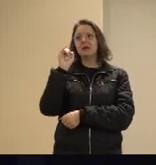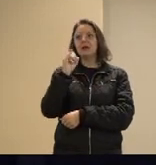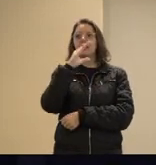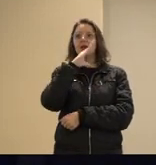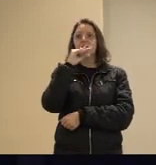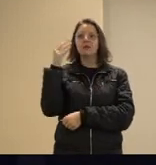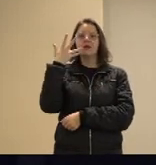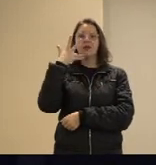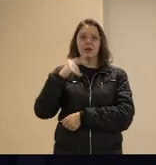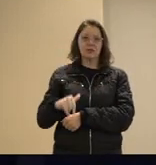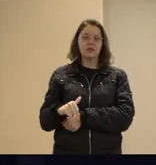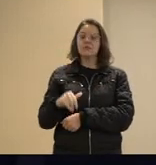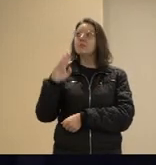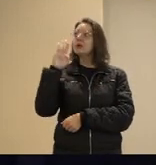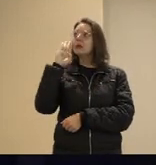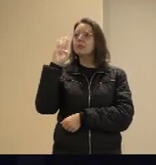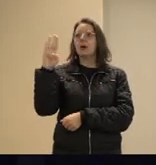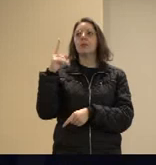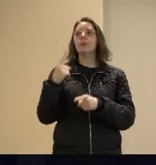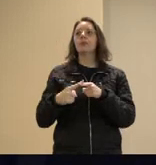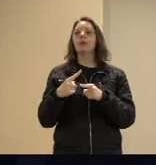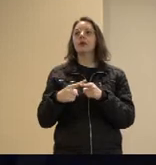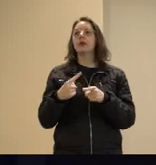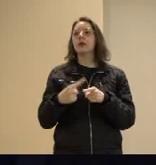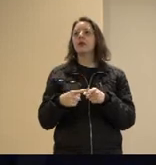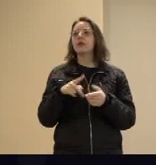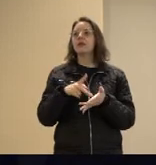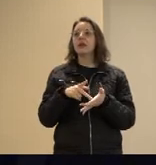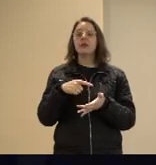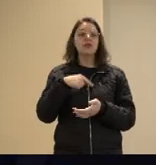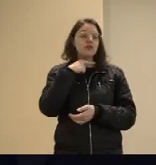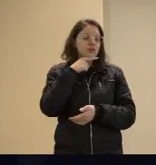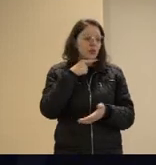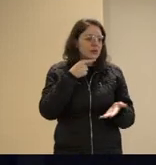adolescente, porque acaba que a gente não tem como